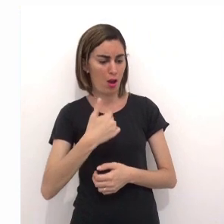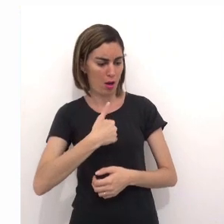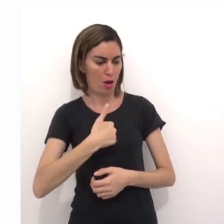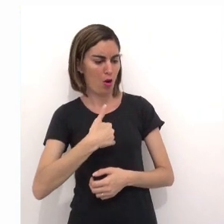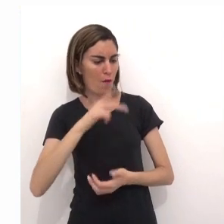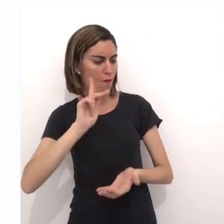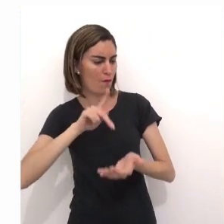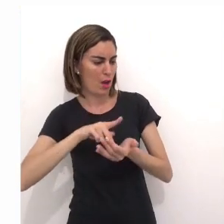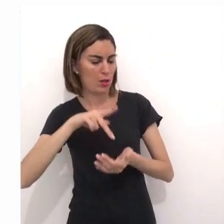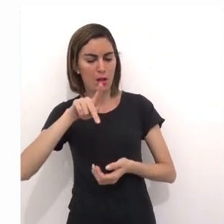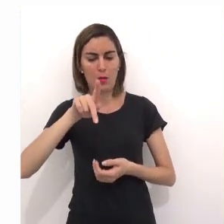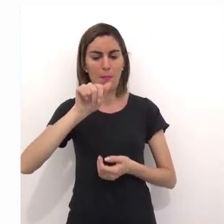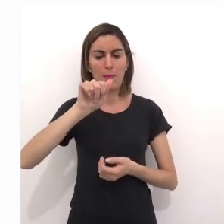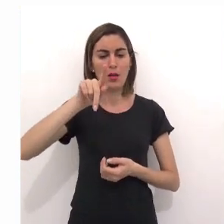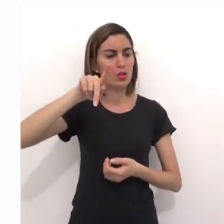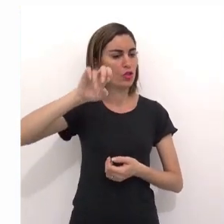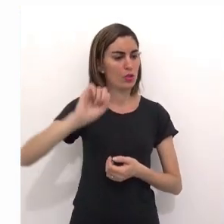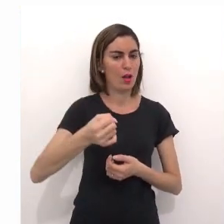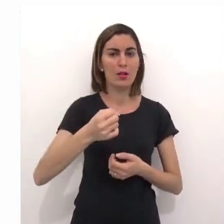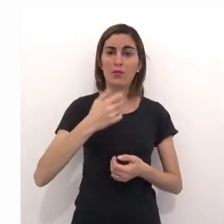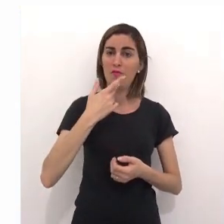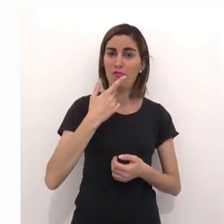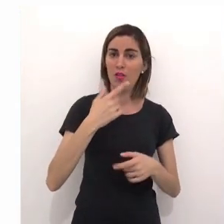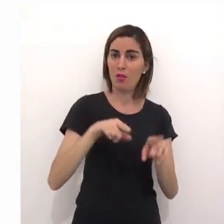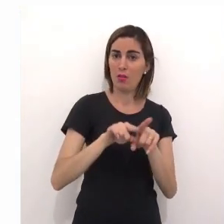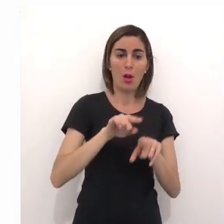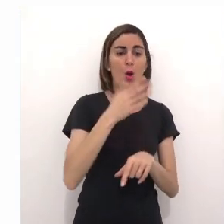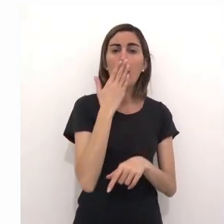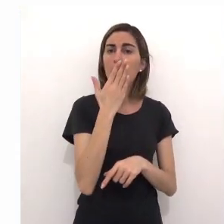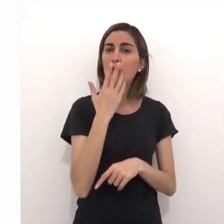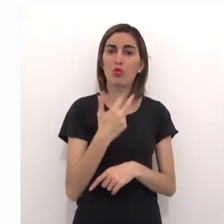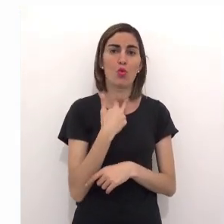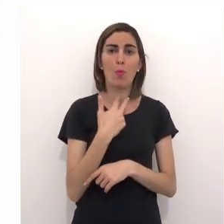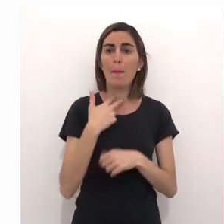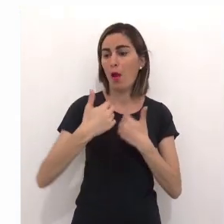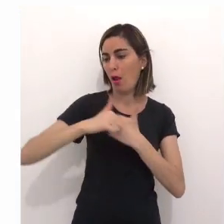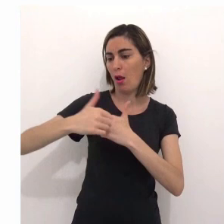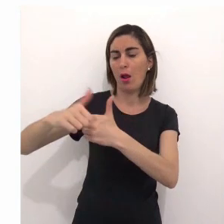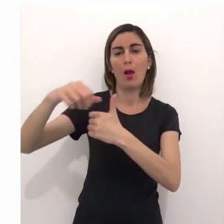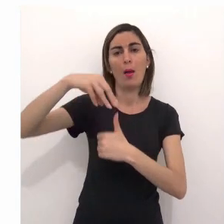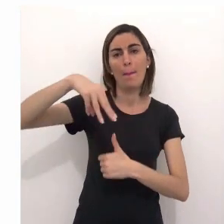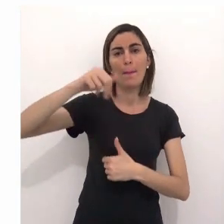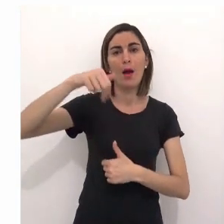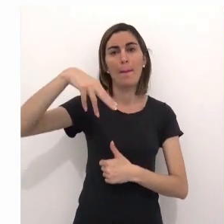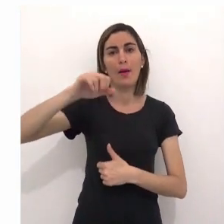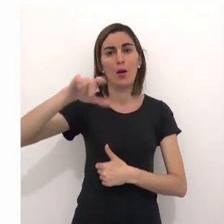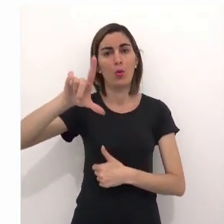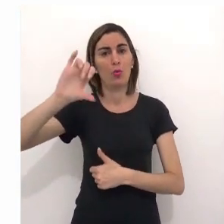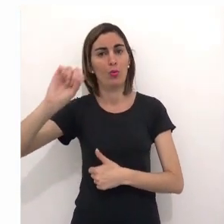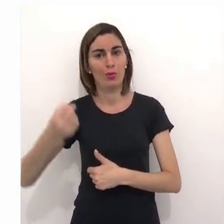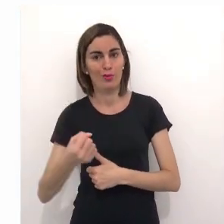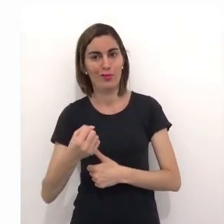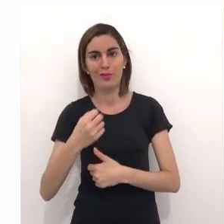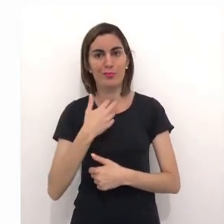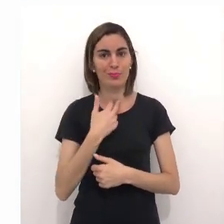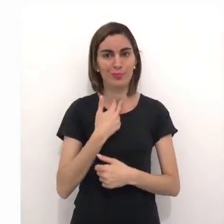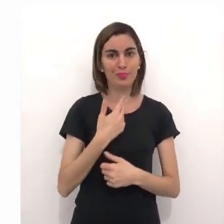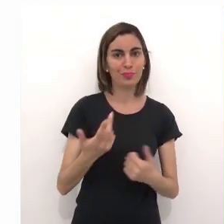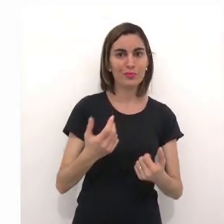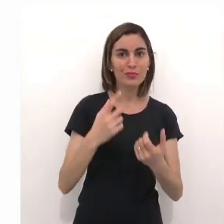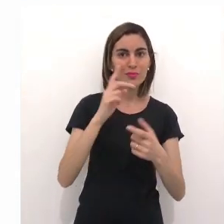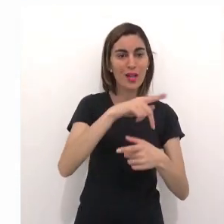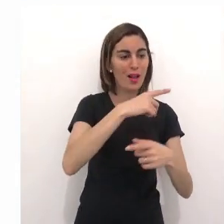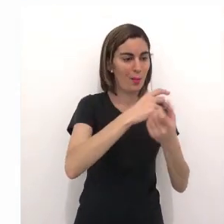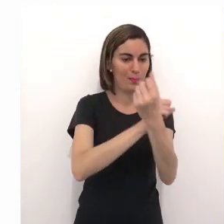eram os verdadeiros pajés. Dizia ainda que os índios não poderiam seguir os mamelucos, que eram os apresadores de